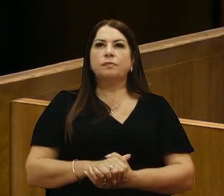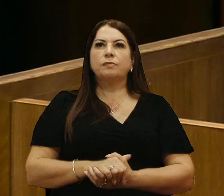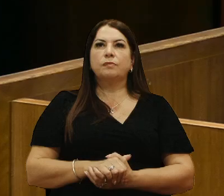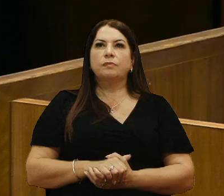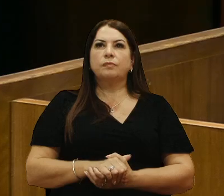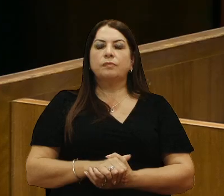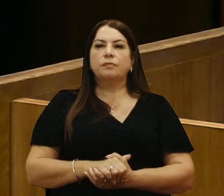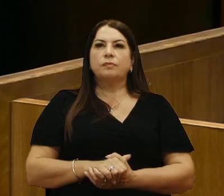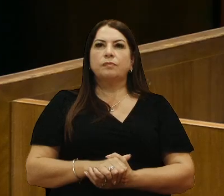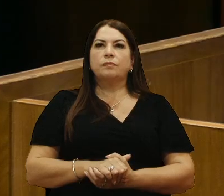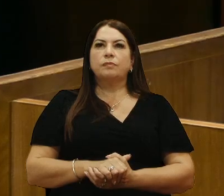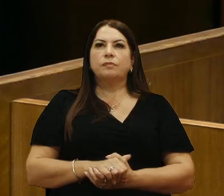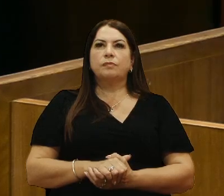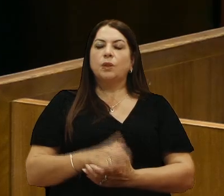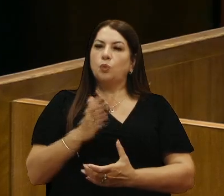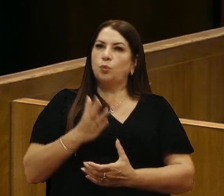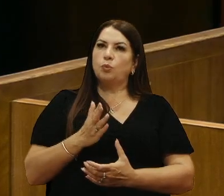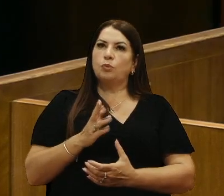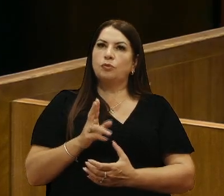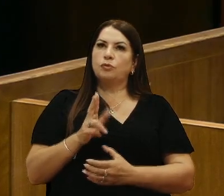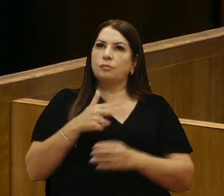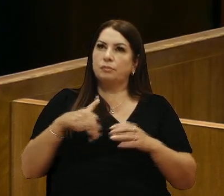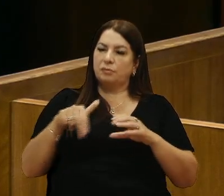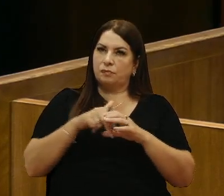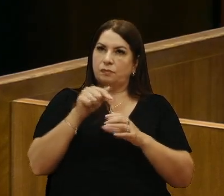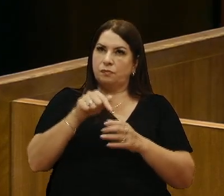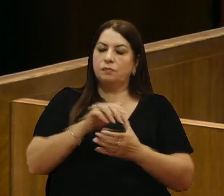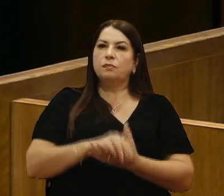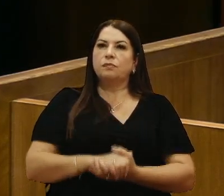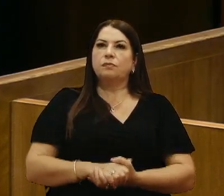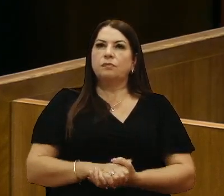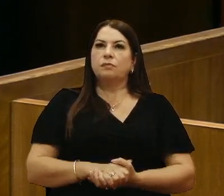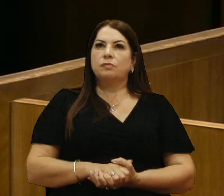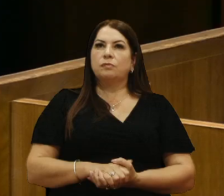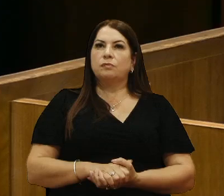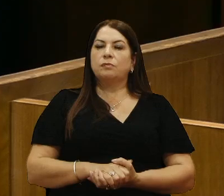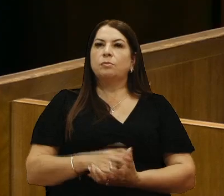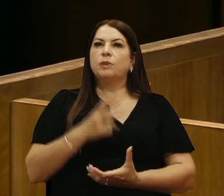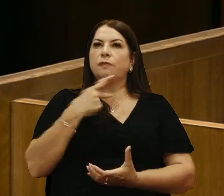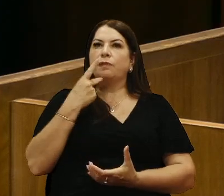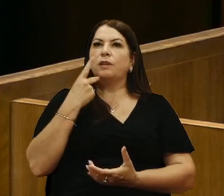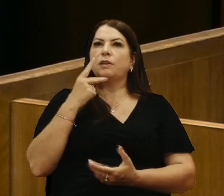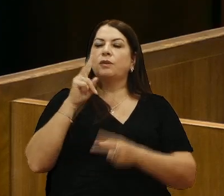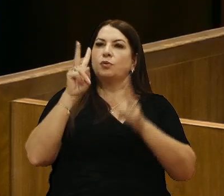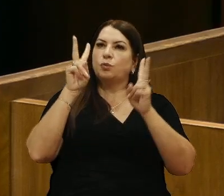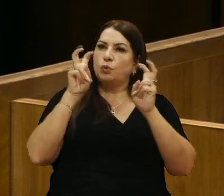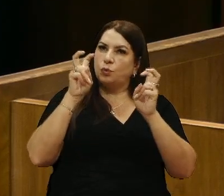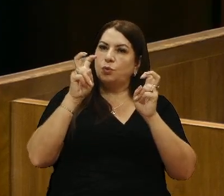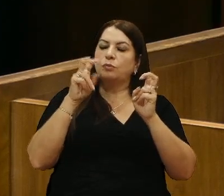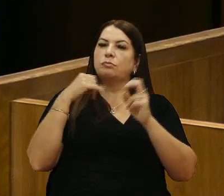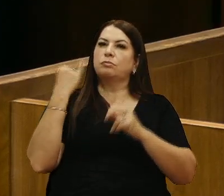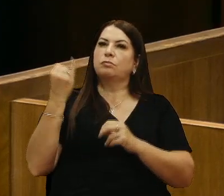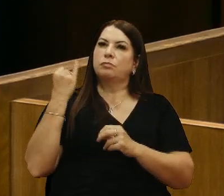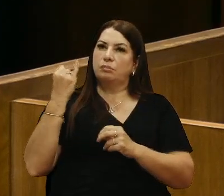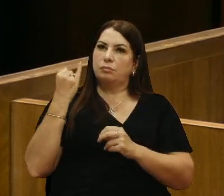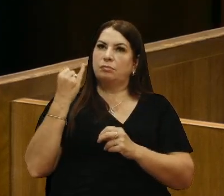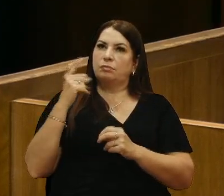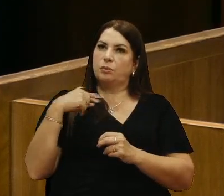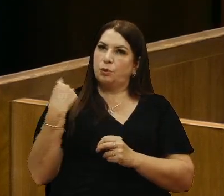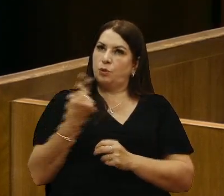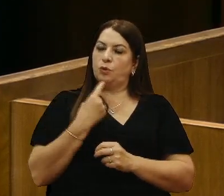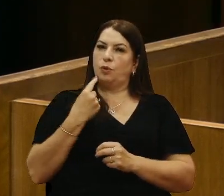Hoje eu ocupo essa tribuna para tratar de assuntos importantes para